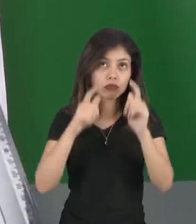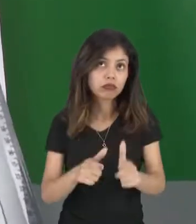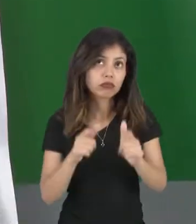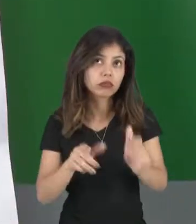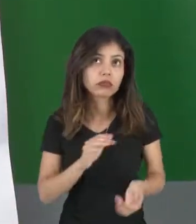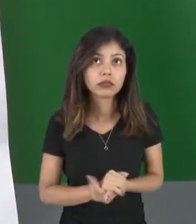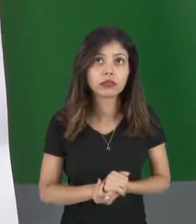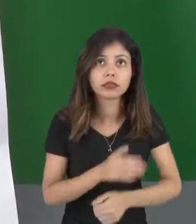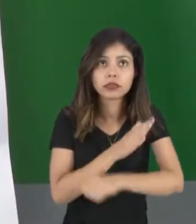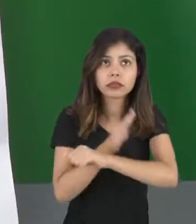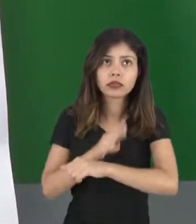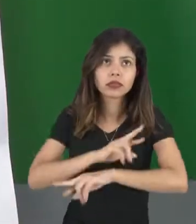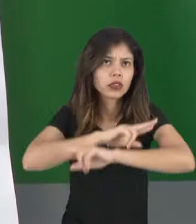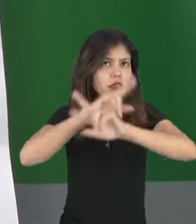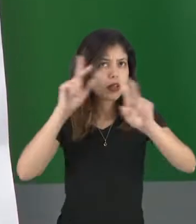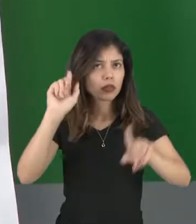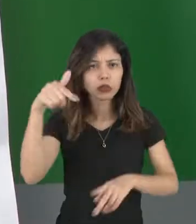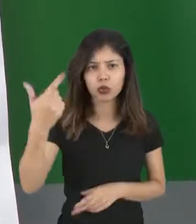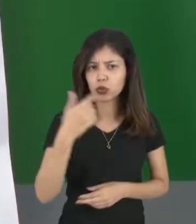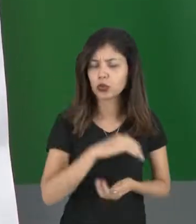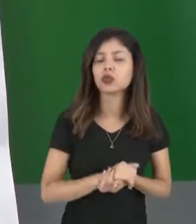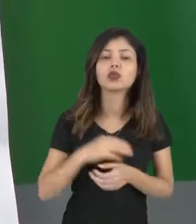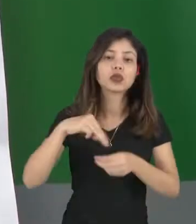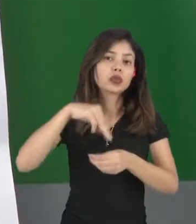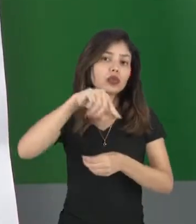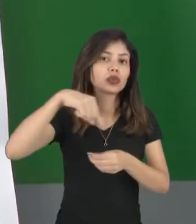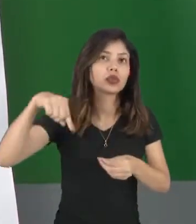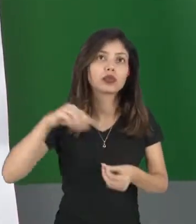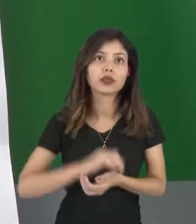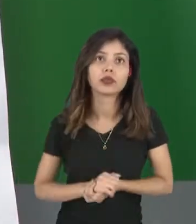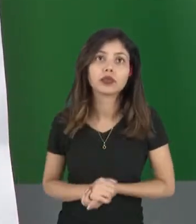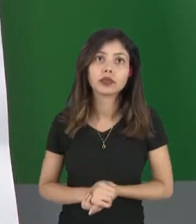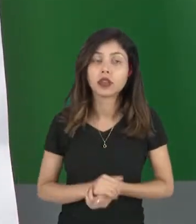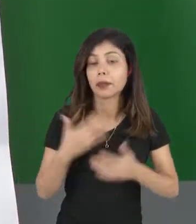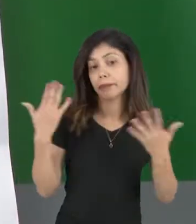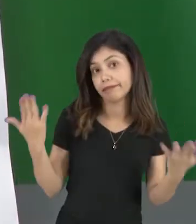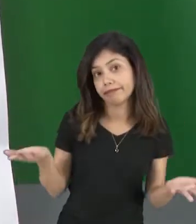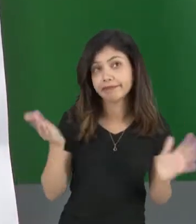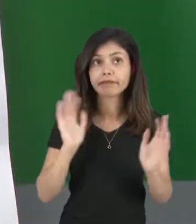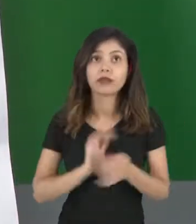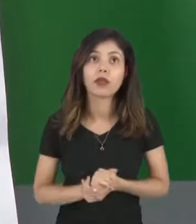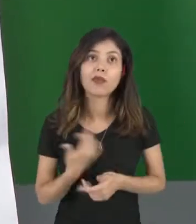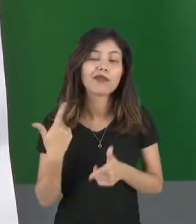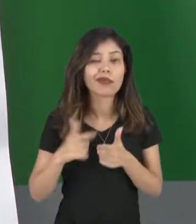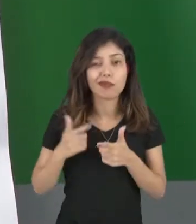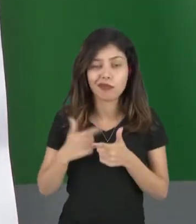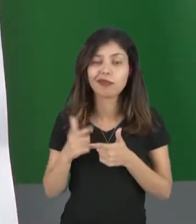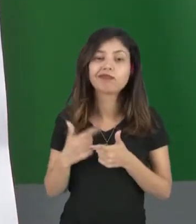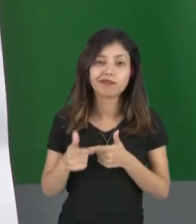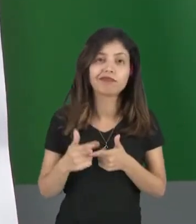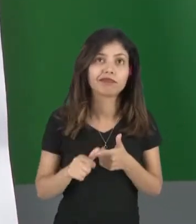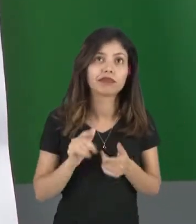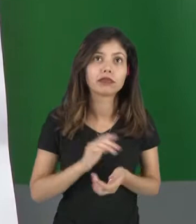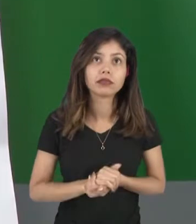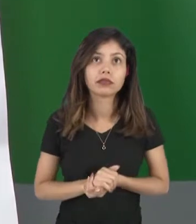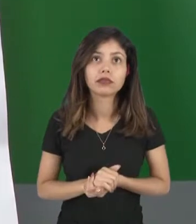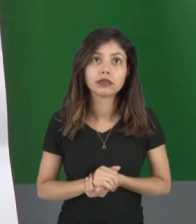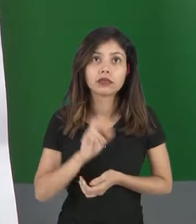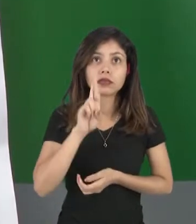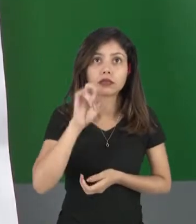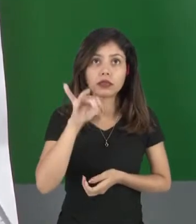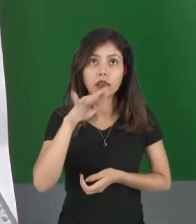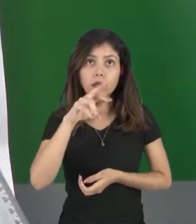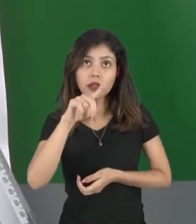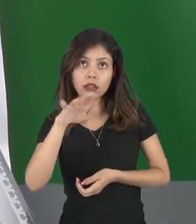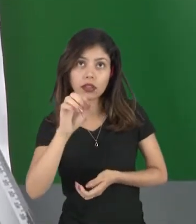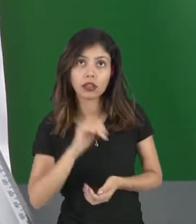dá acesso a vários outros municípios. Entretanto, um grave problema maltrata os